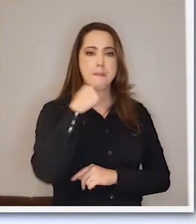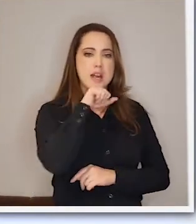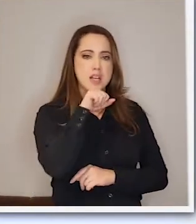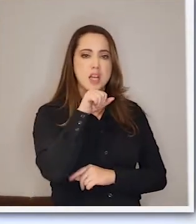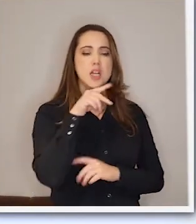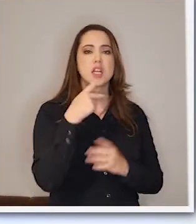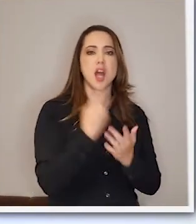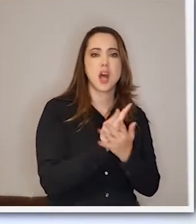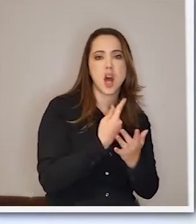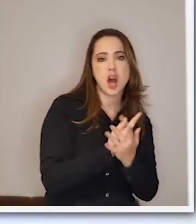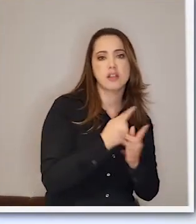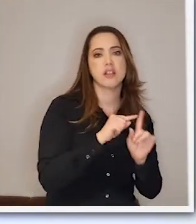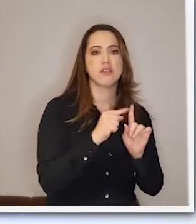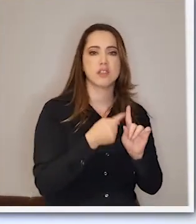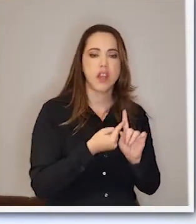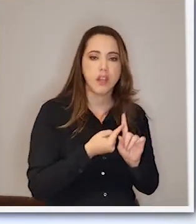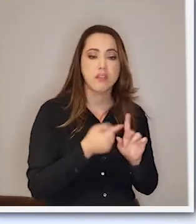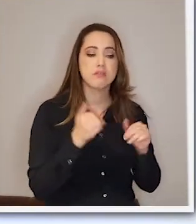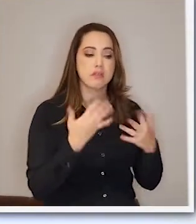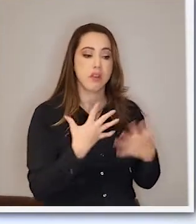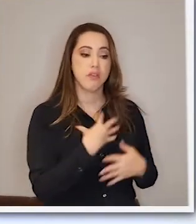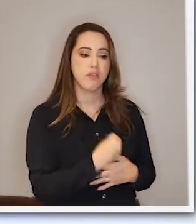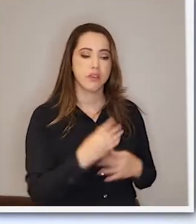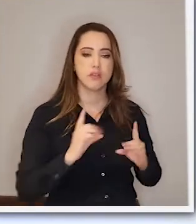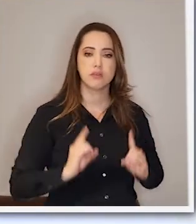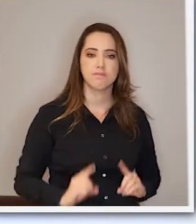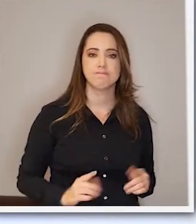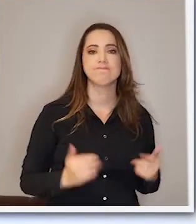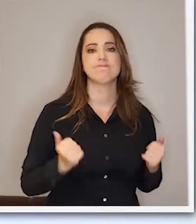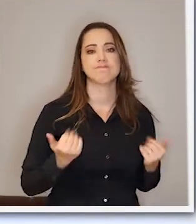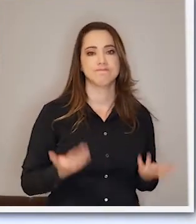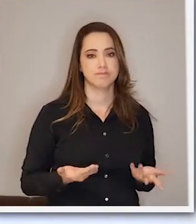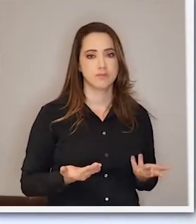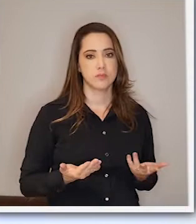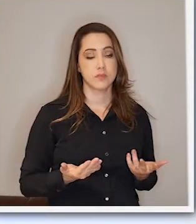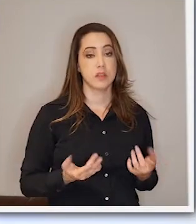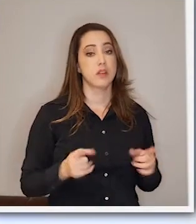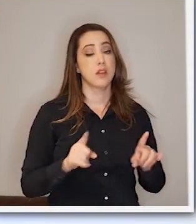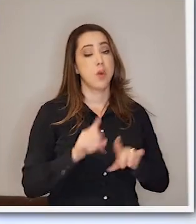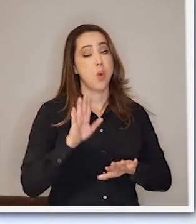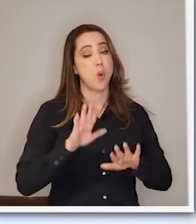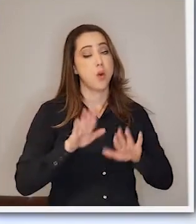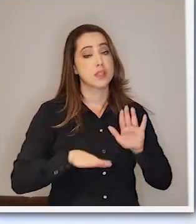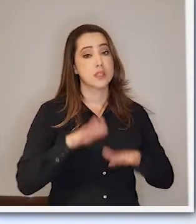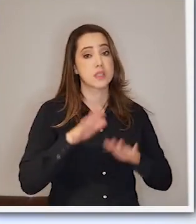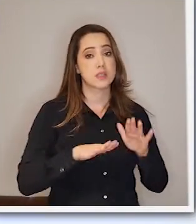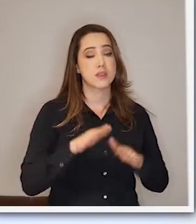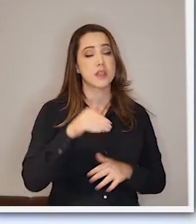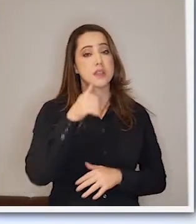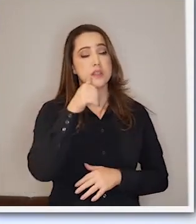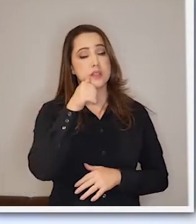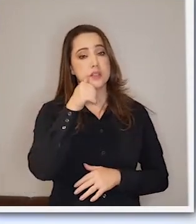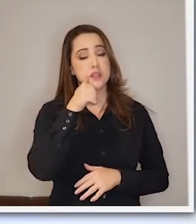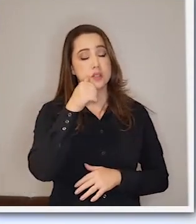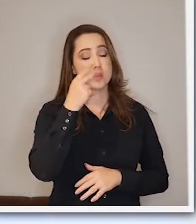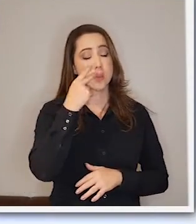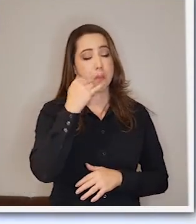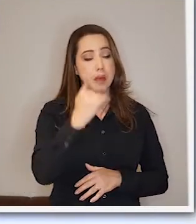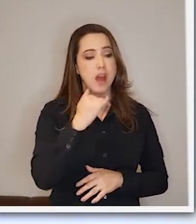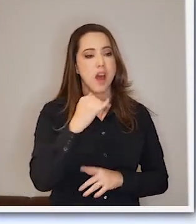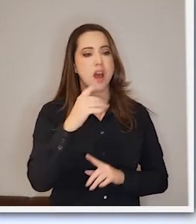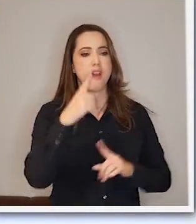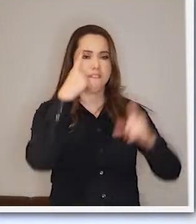aí. E também ele acaba sendo fisicamente violento. Ou ele